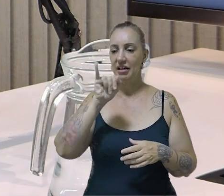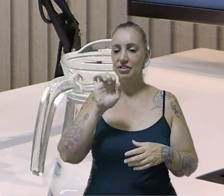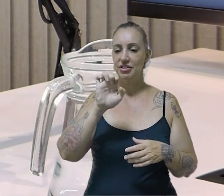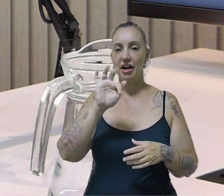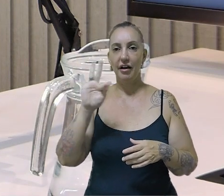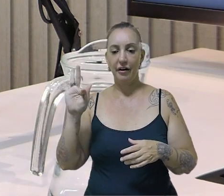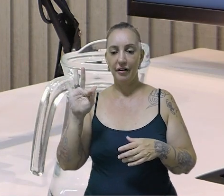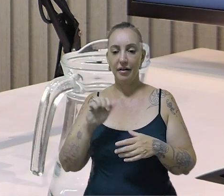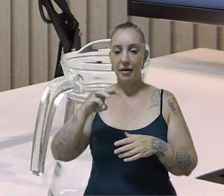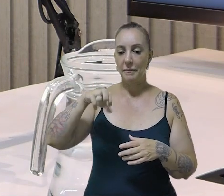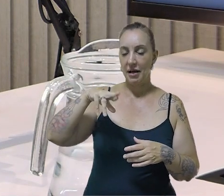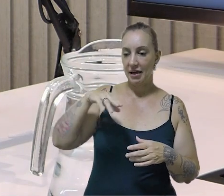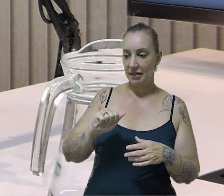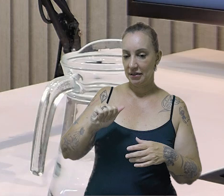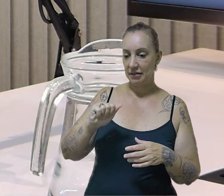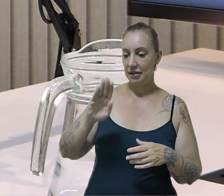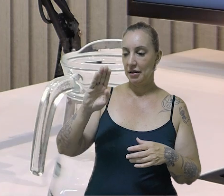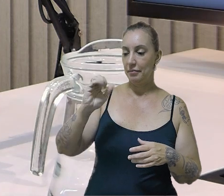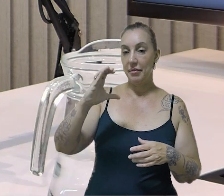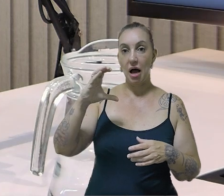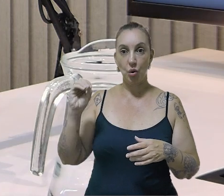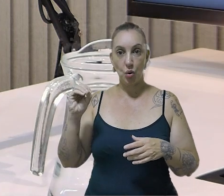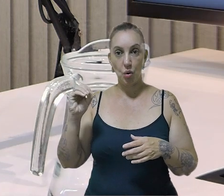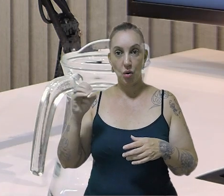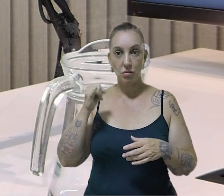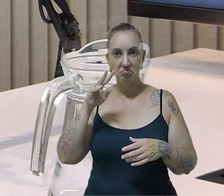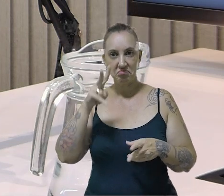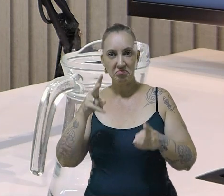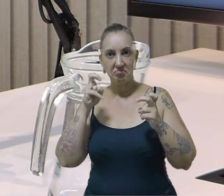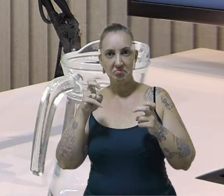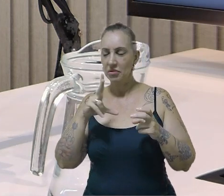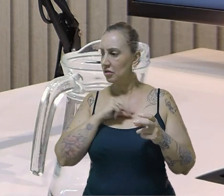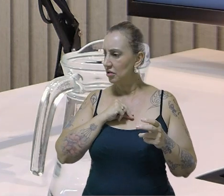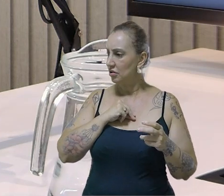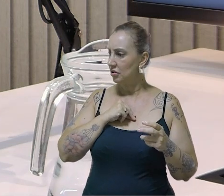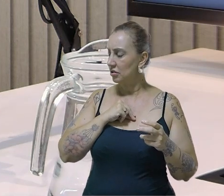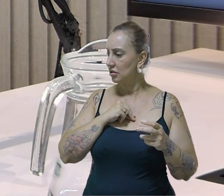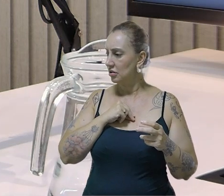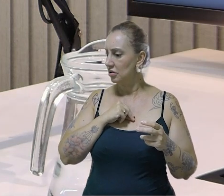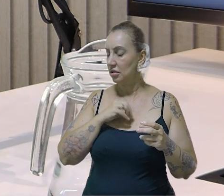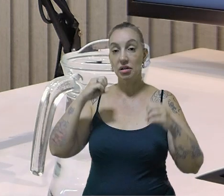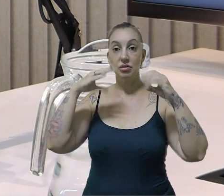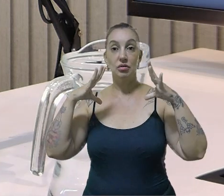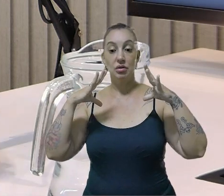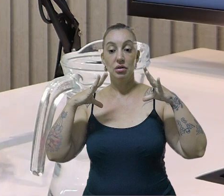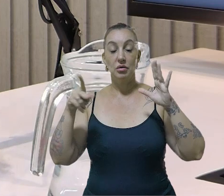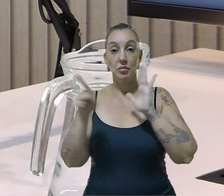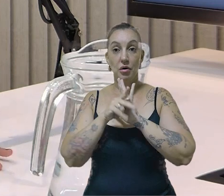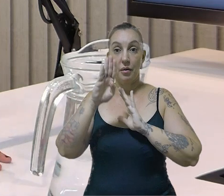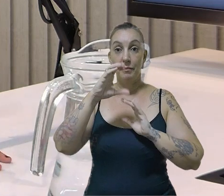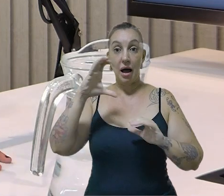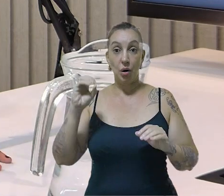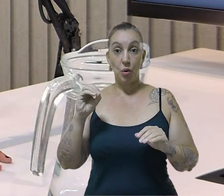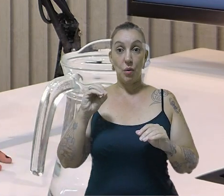feito a Marina cena e o Baco tá se você olha tipo você fala pô esse cara é iluminador do Baco